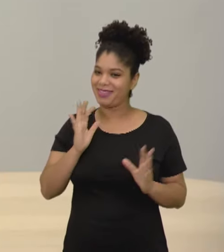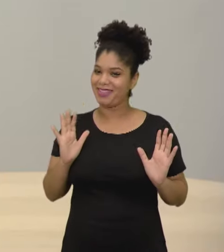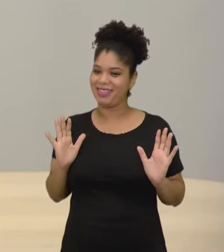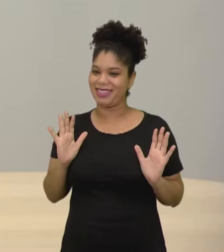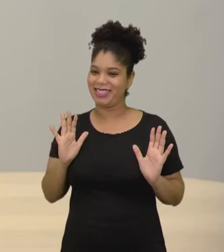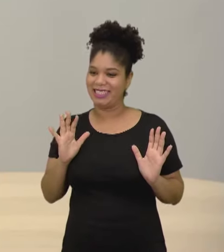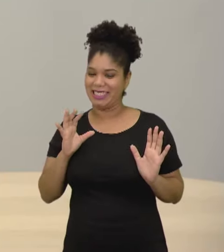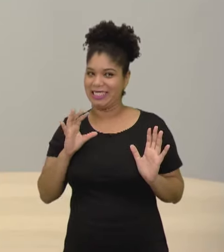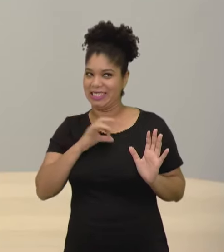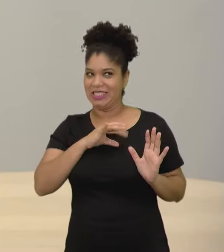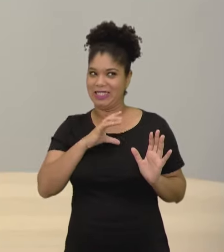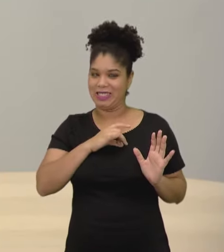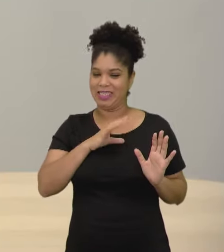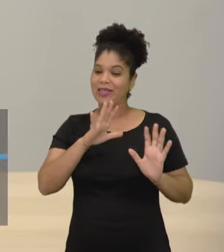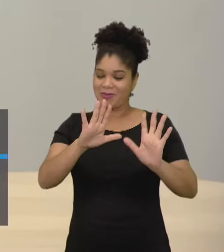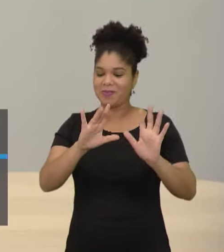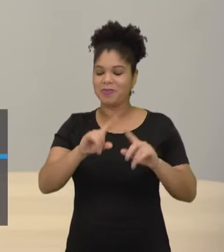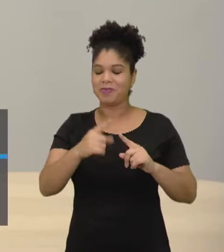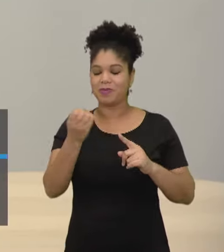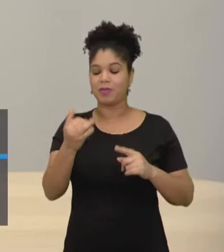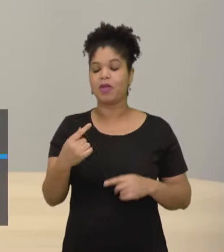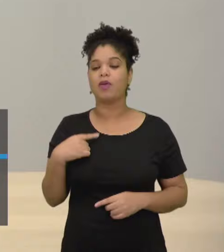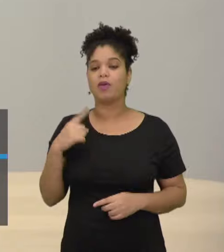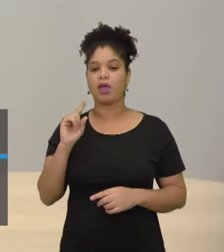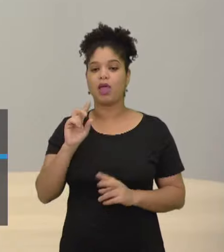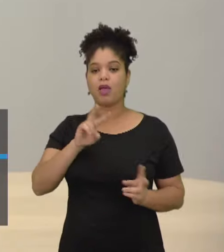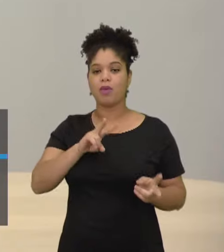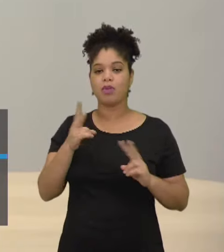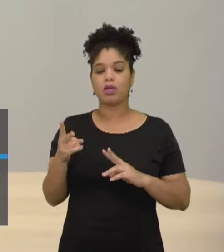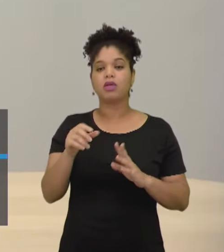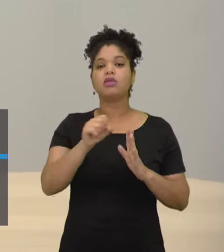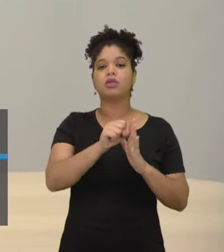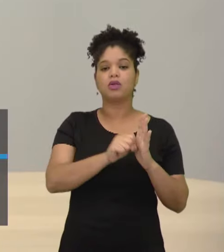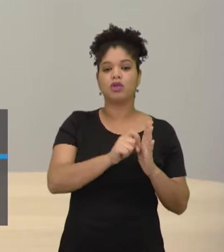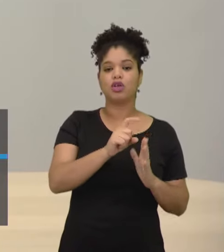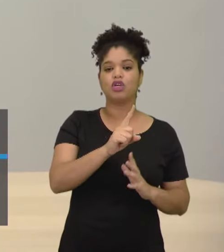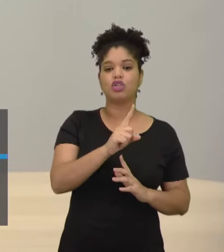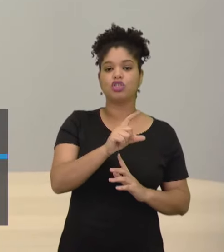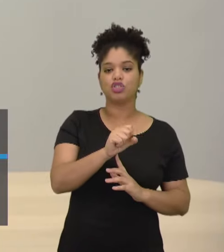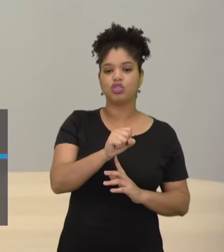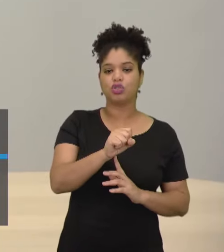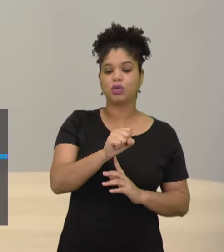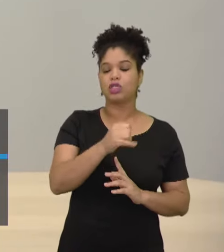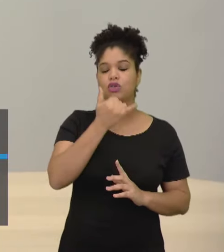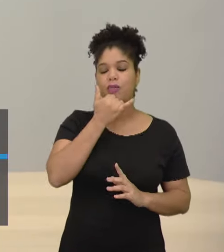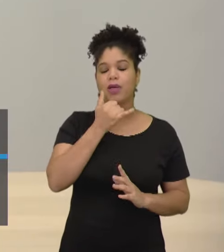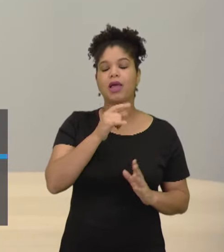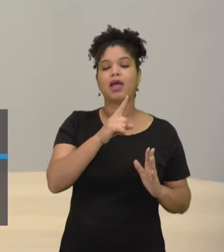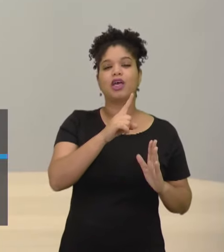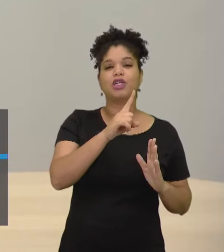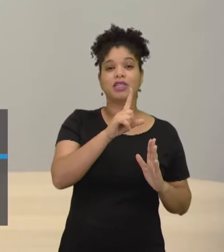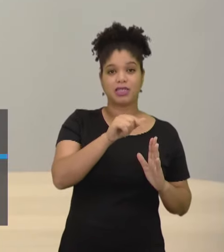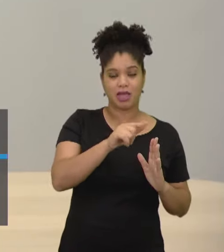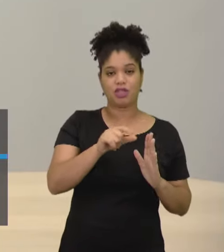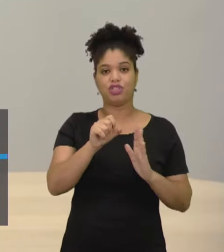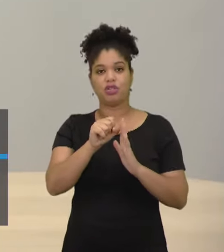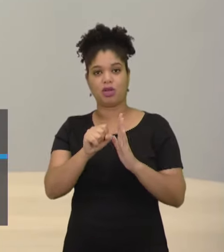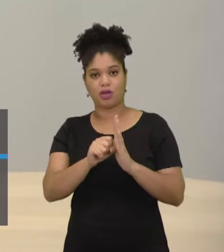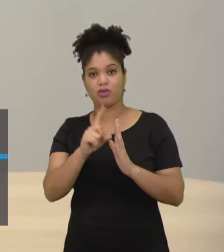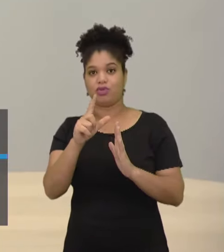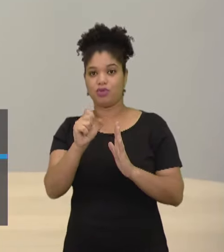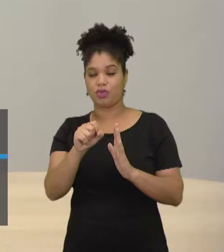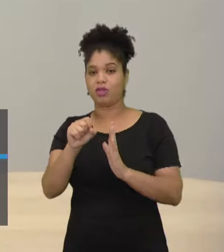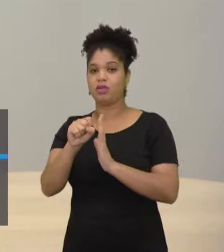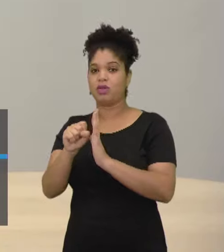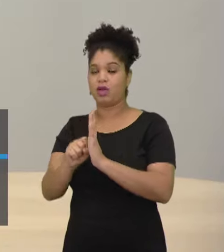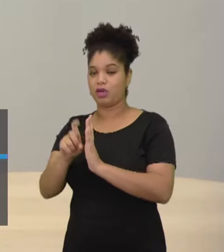palavra. É porque na transição do século XVIII para o século XVII, XVIII, XIX, os países,